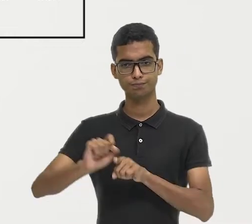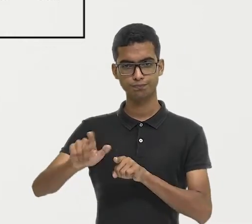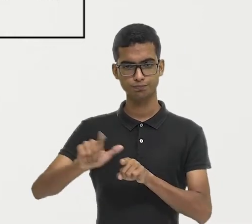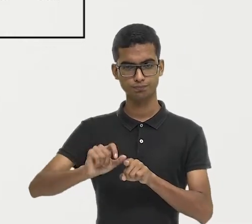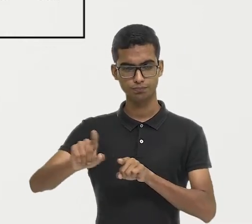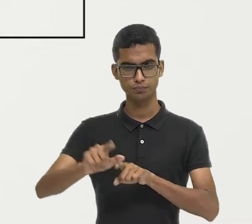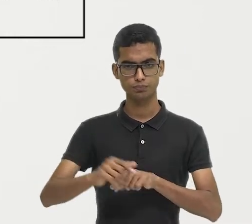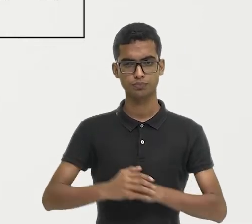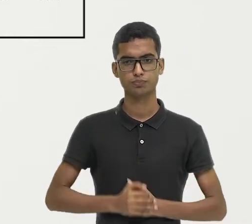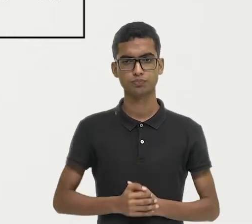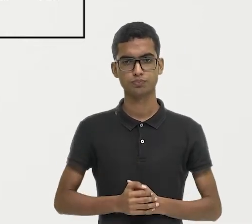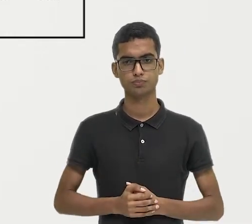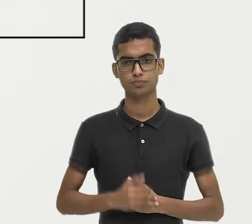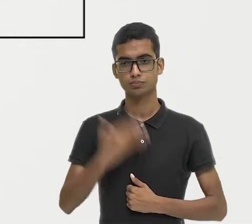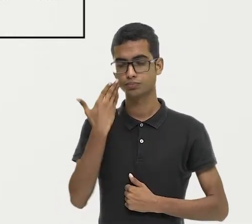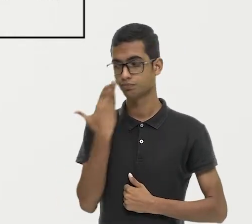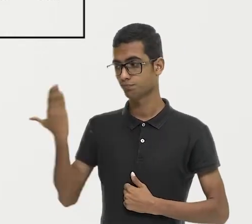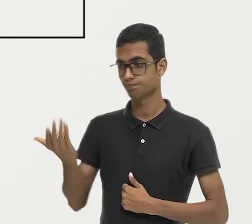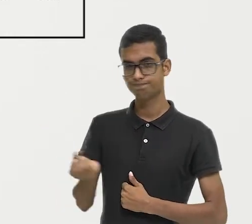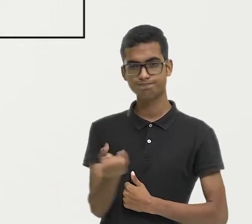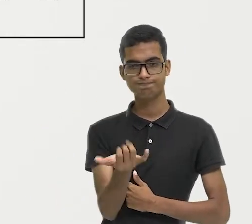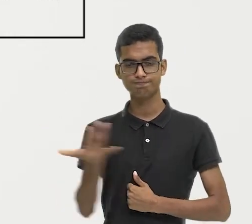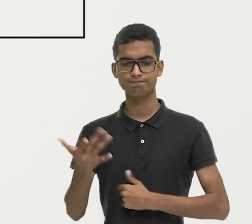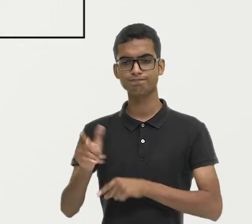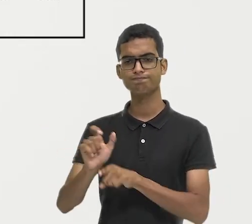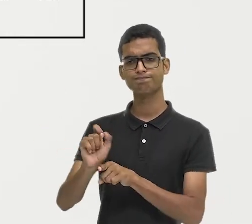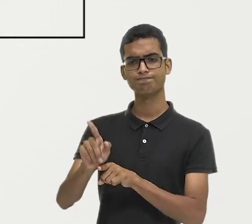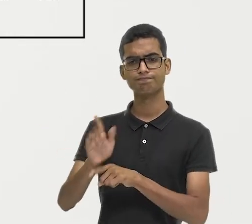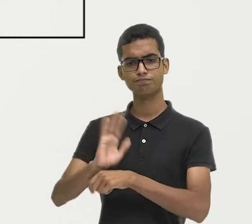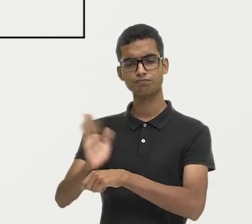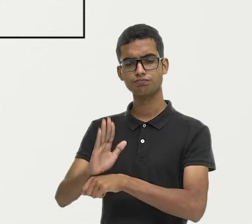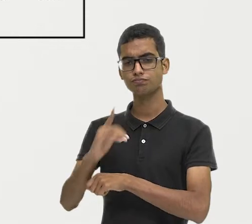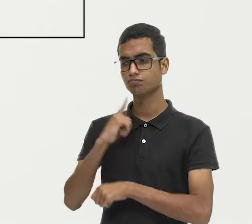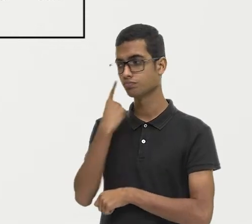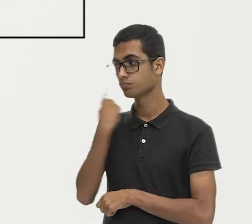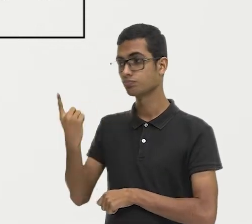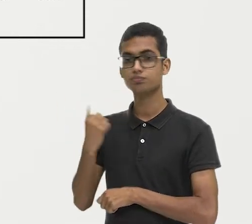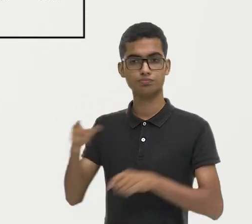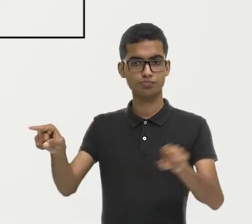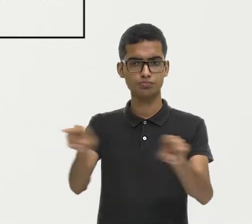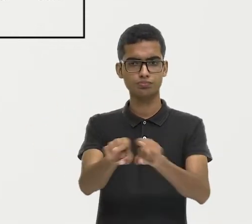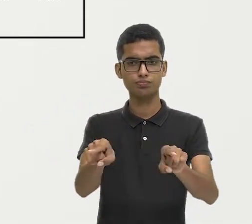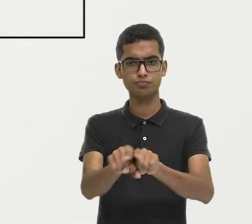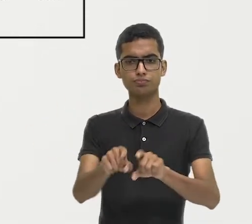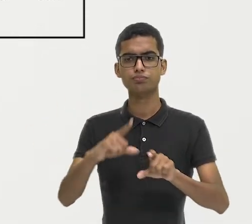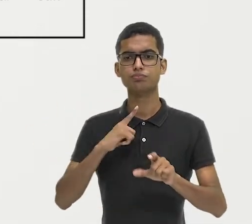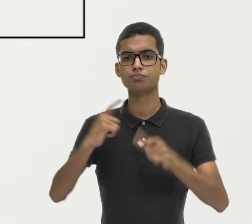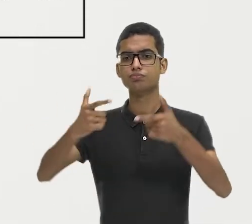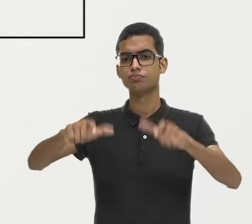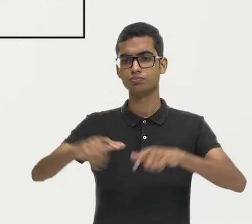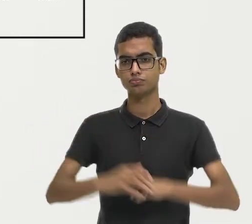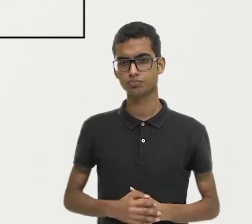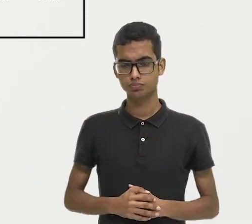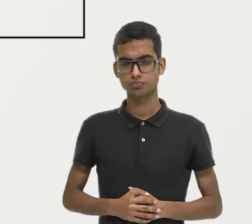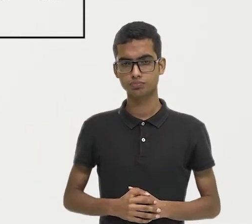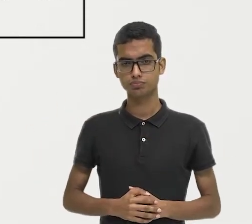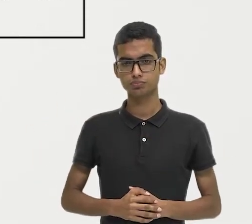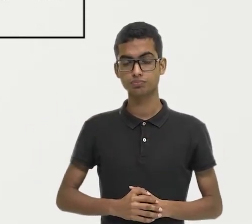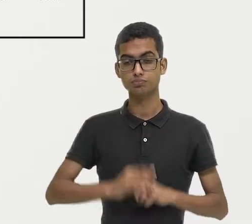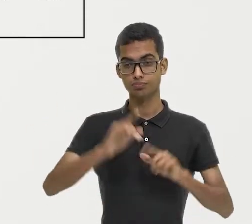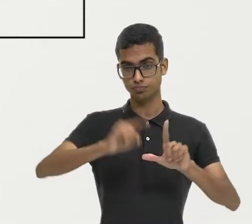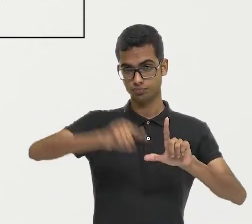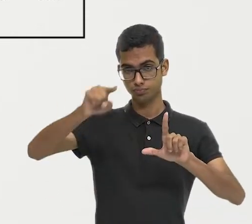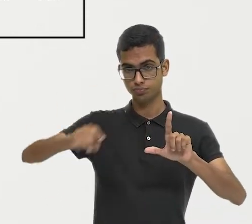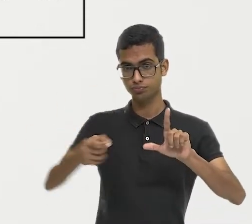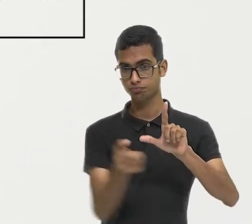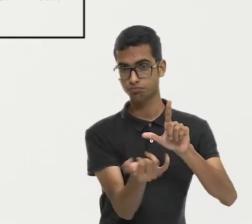locados, né, que foram alugados. Essa quantidade de filmes, a gente tem também no gráfico a sua quantidade, que